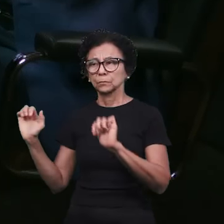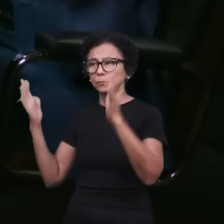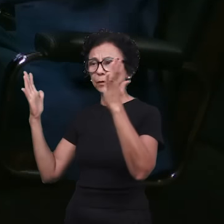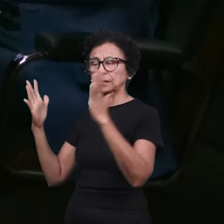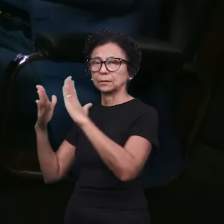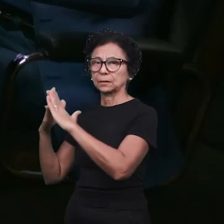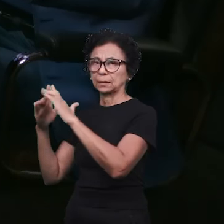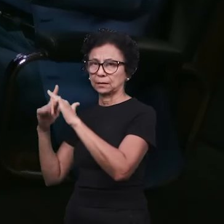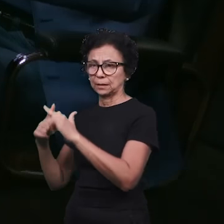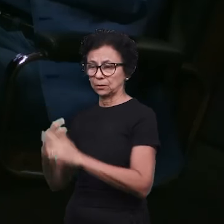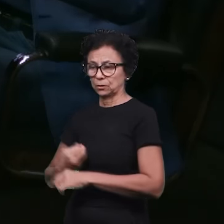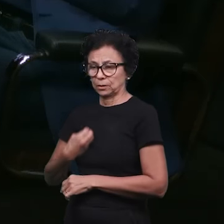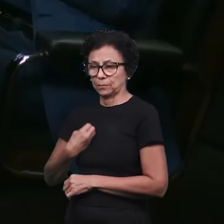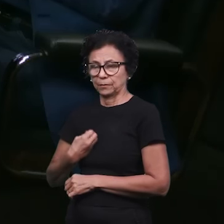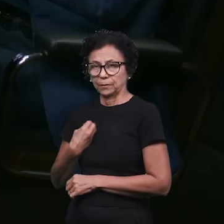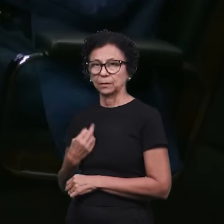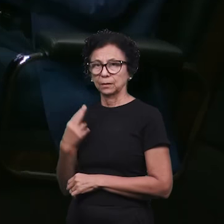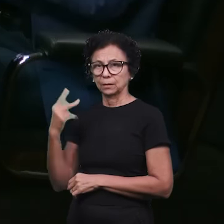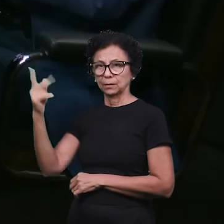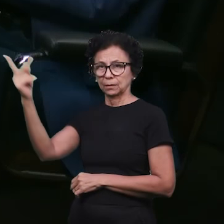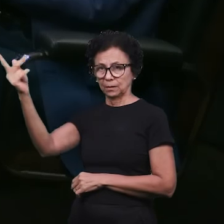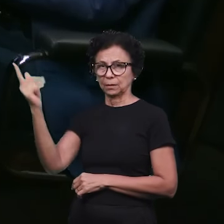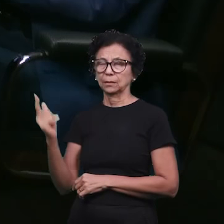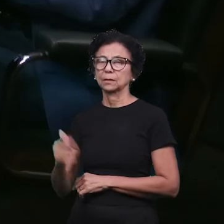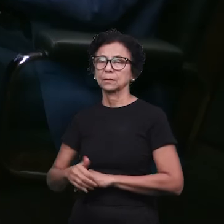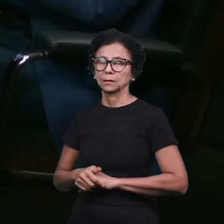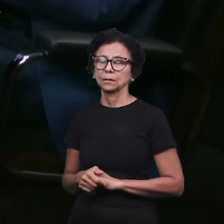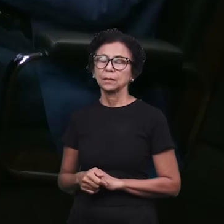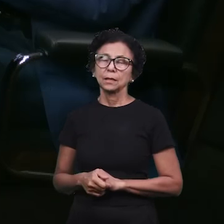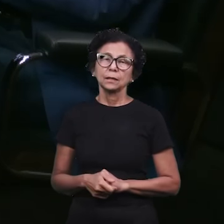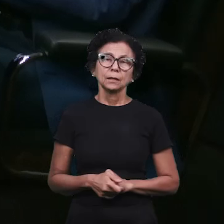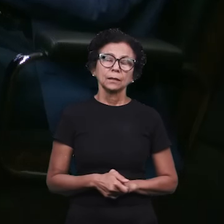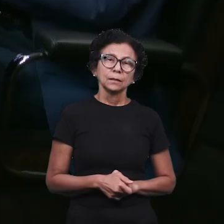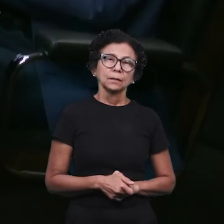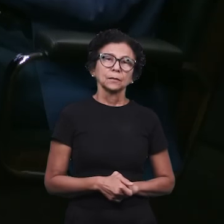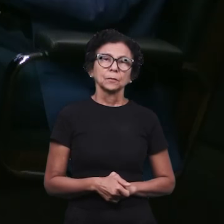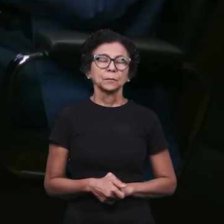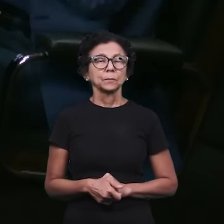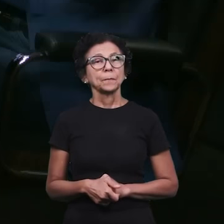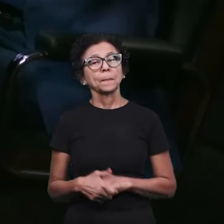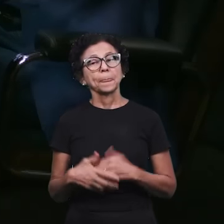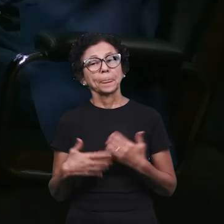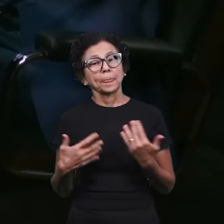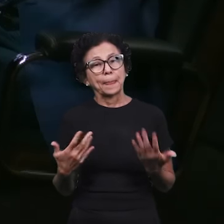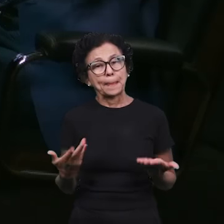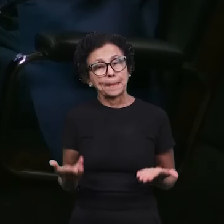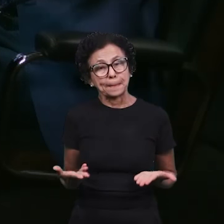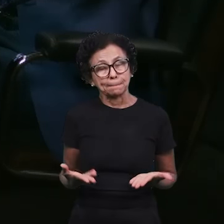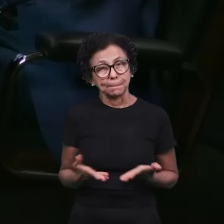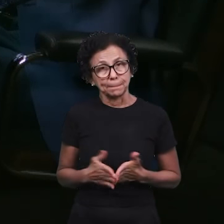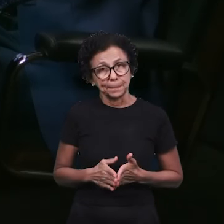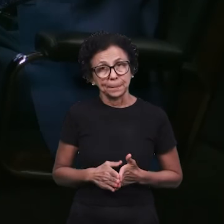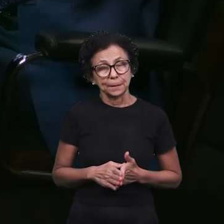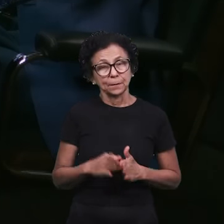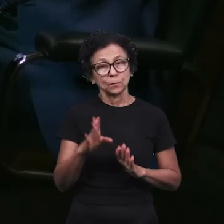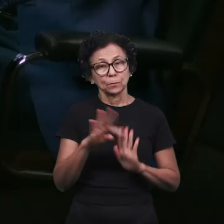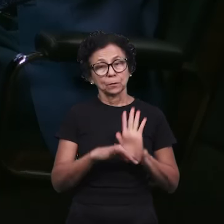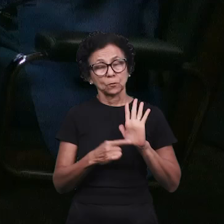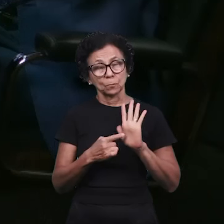para a vida. Então, Amém. o mesmo juízo que estava sobre Mardoqueu agora vai